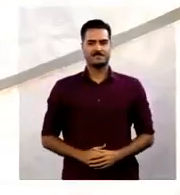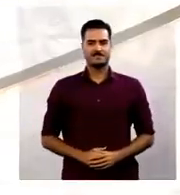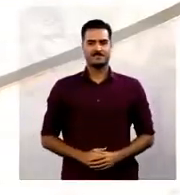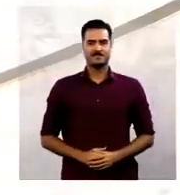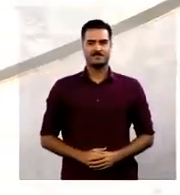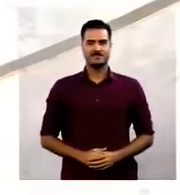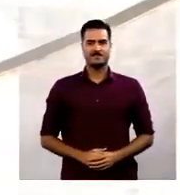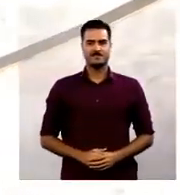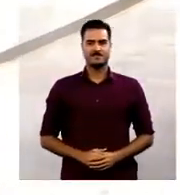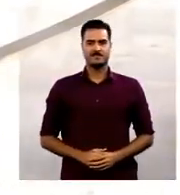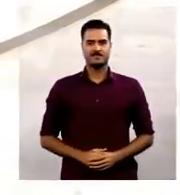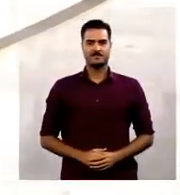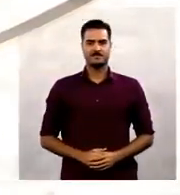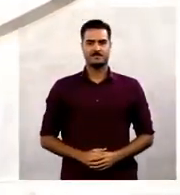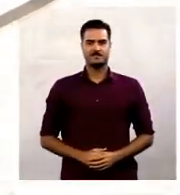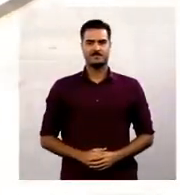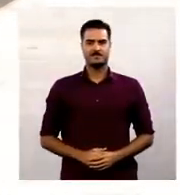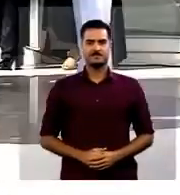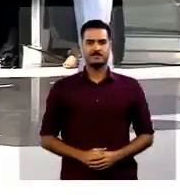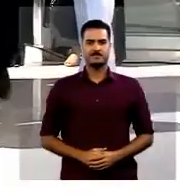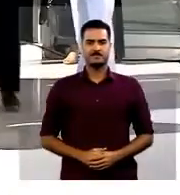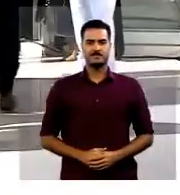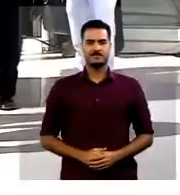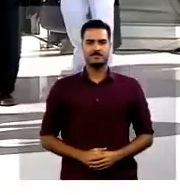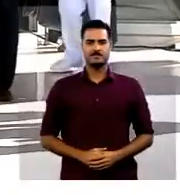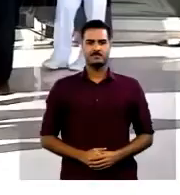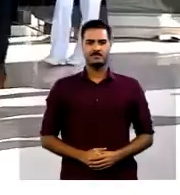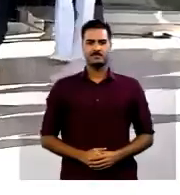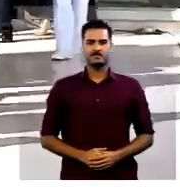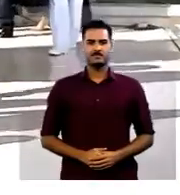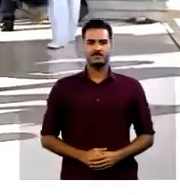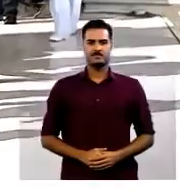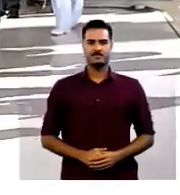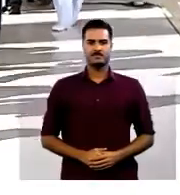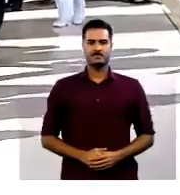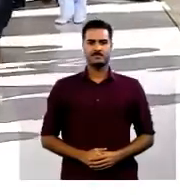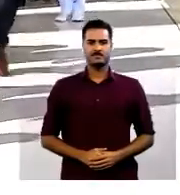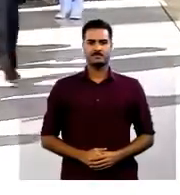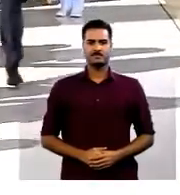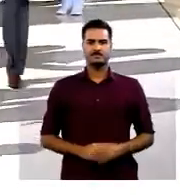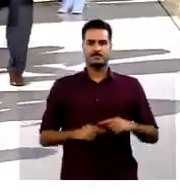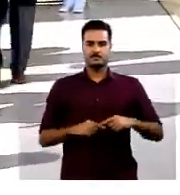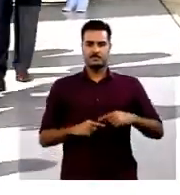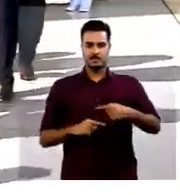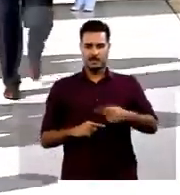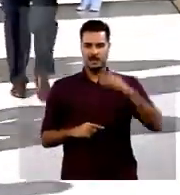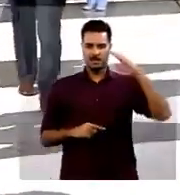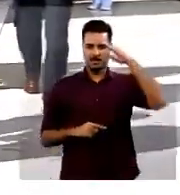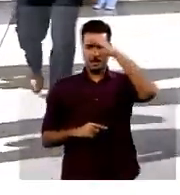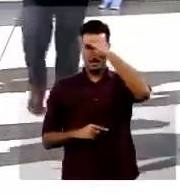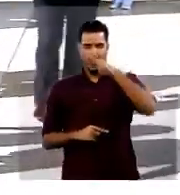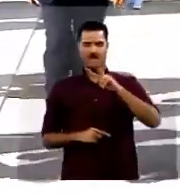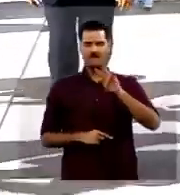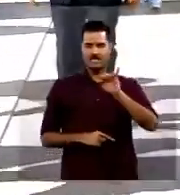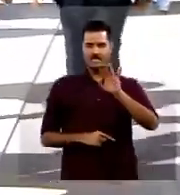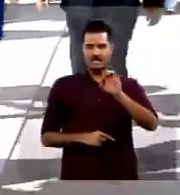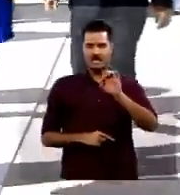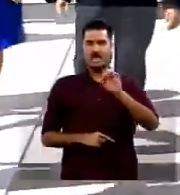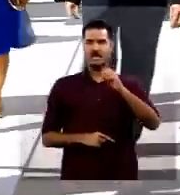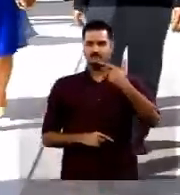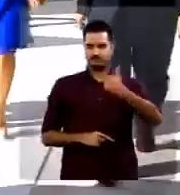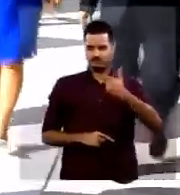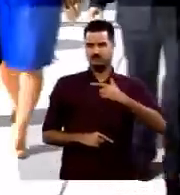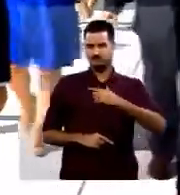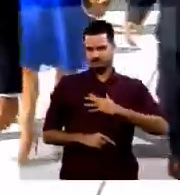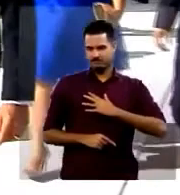O presidente da República, Jair Bolsonaro, e o vice-presidente da República, Hamilton Mourão,